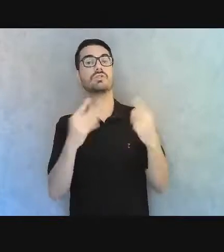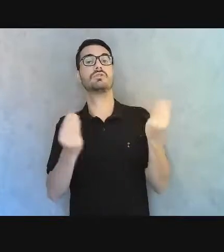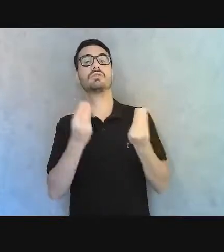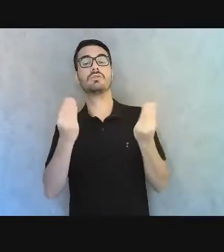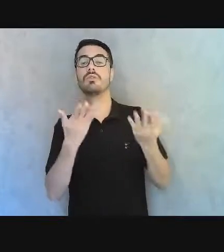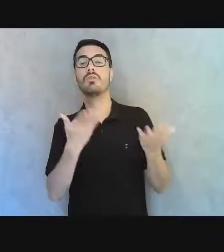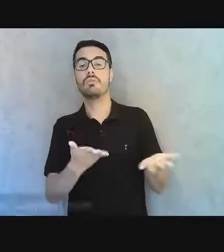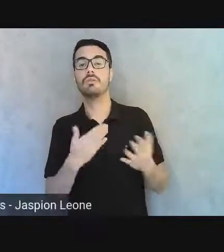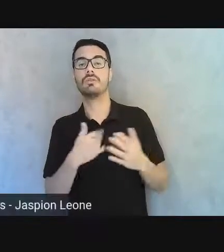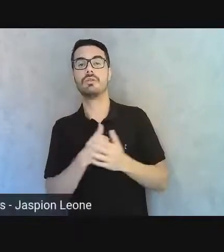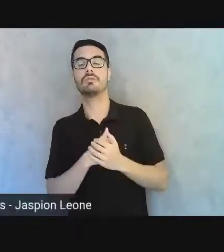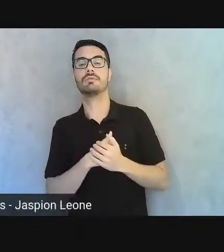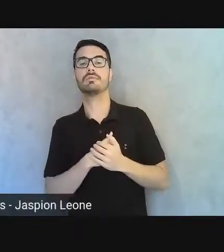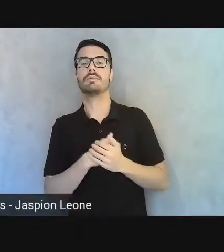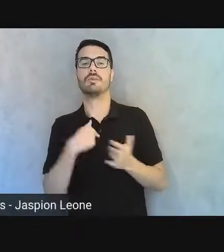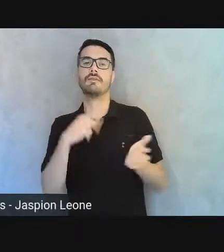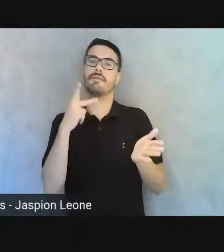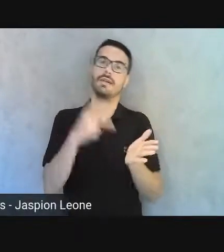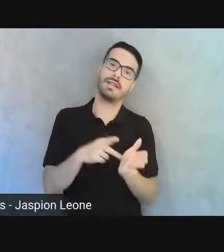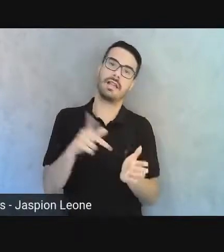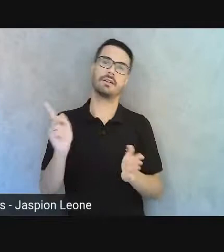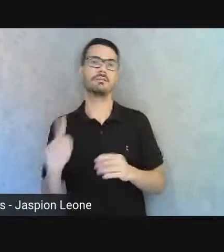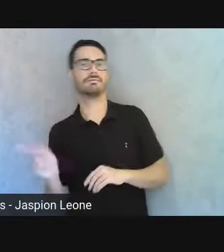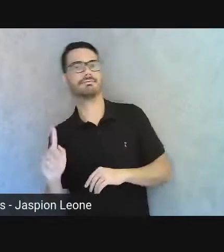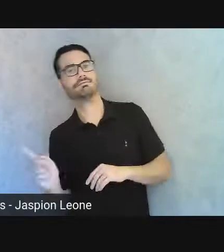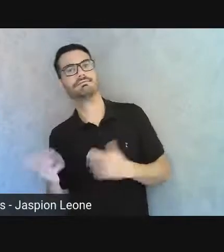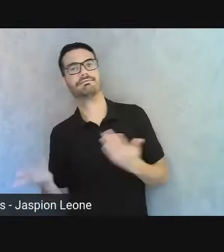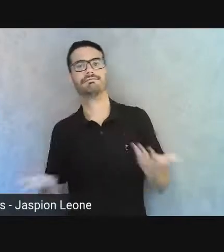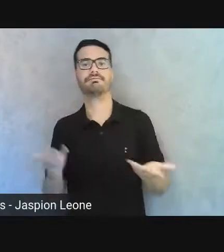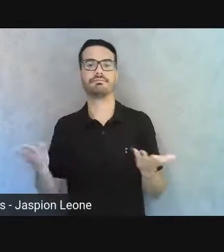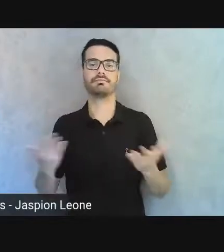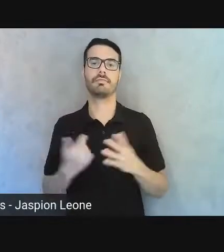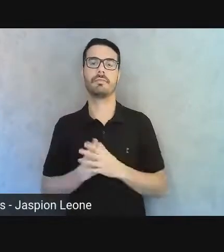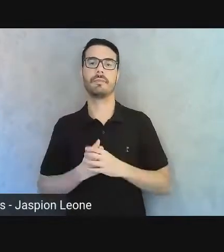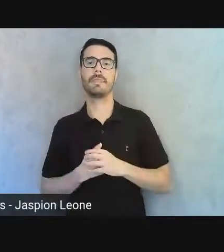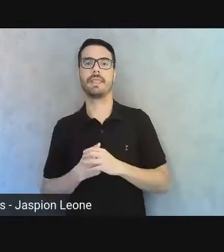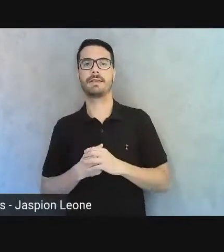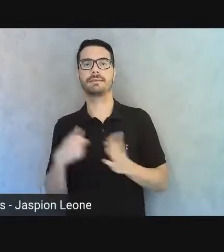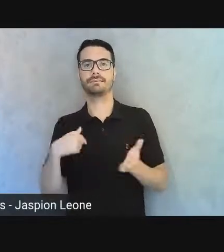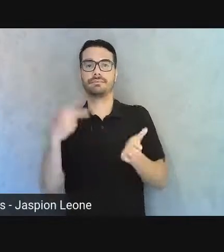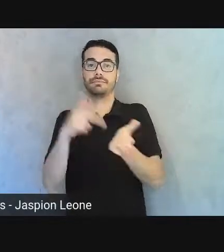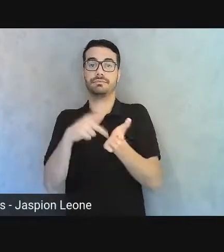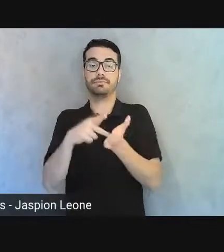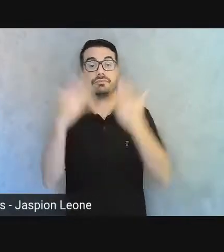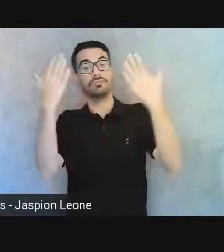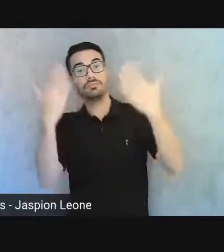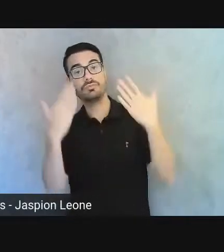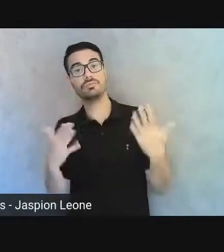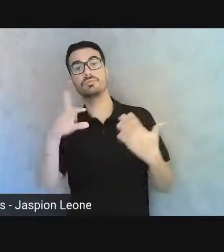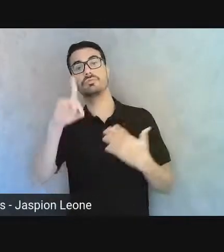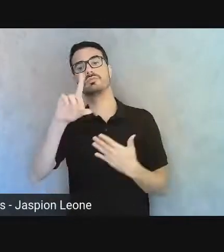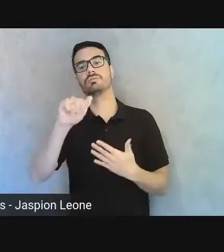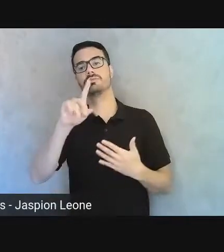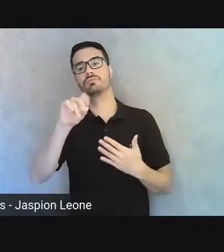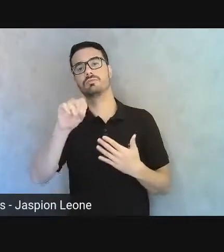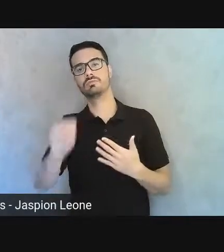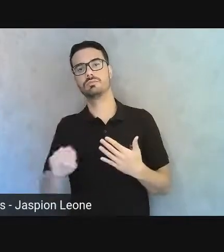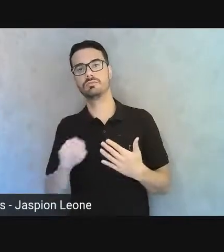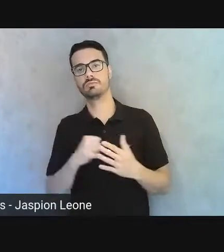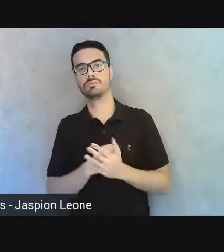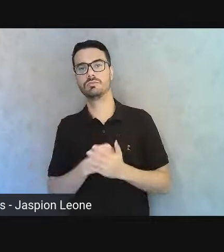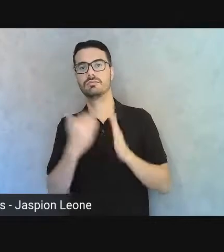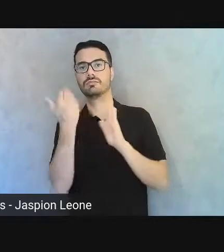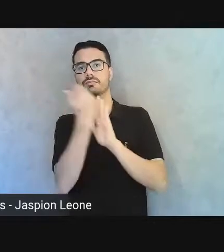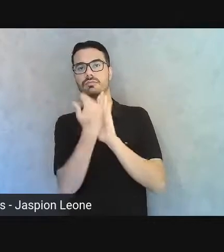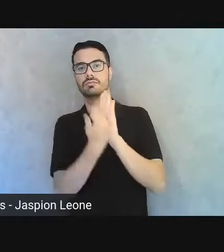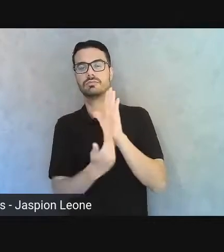do é verdade ou não é verdade, para, de fato, conferir esses dados. Então, de uma lista de